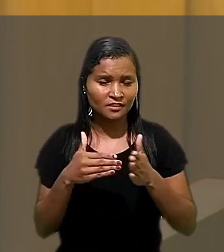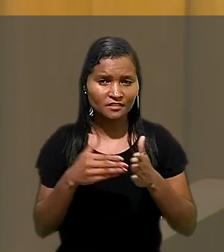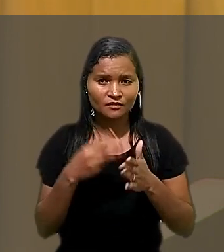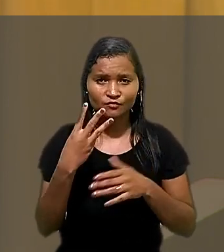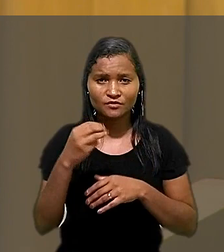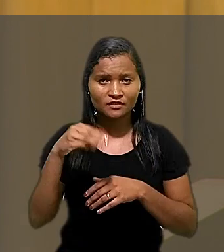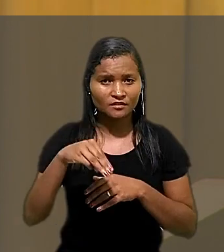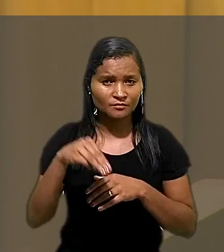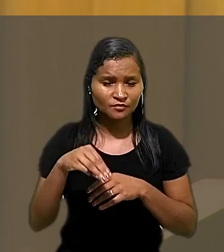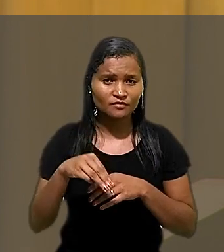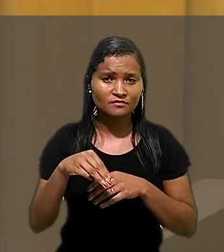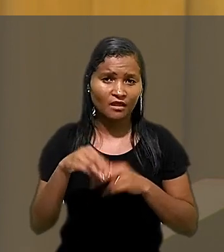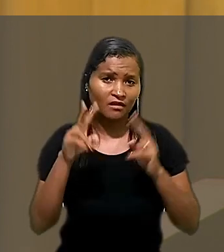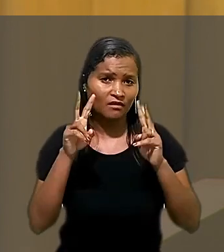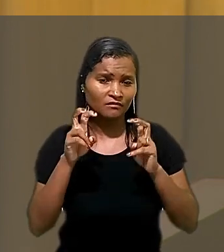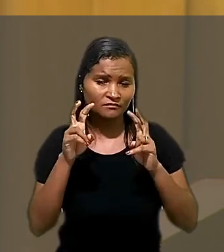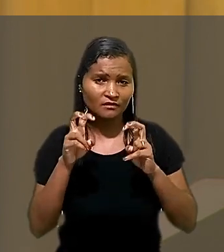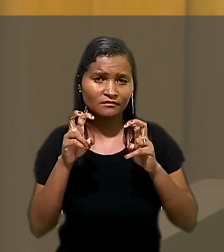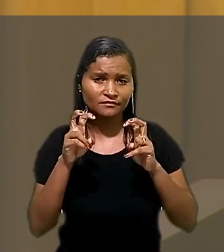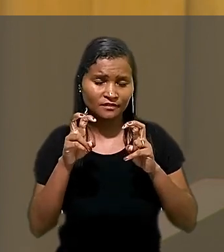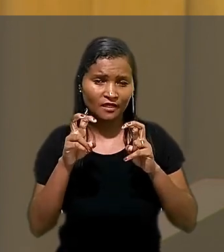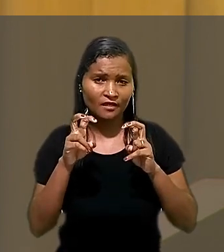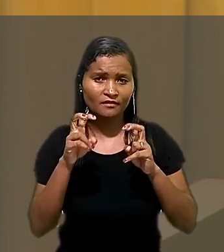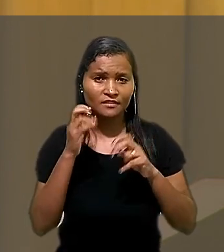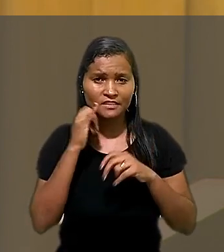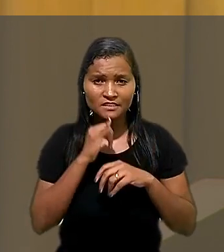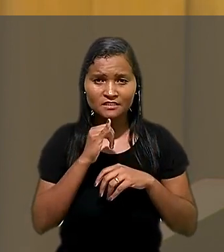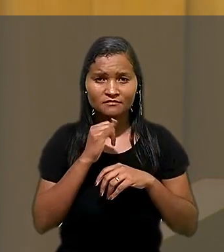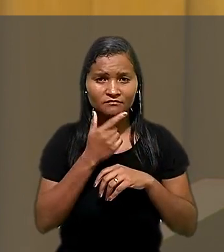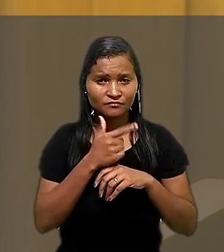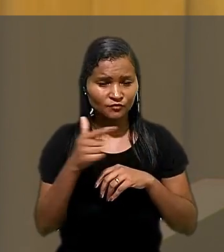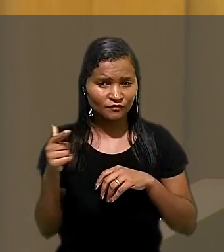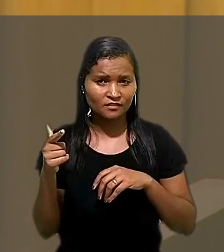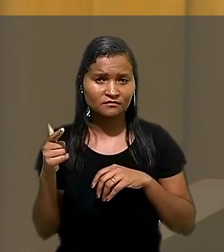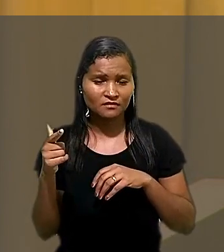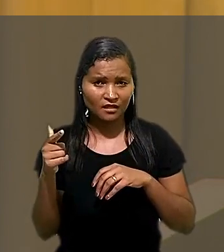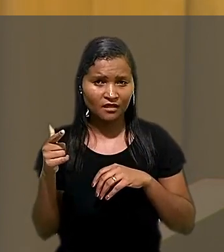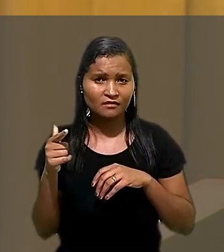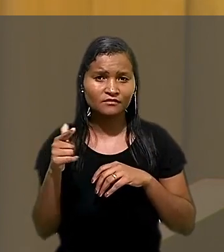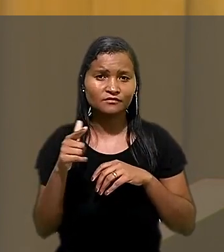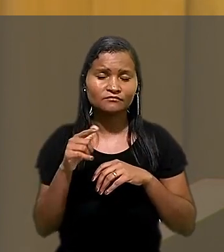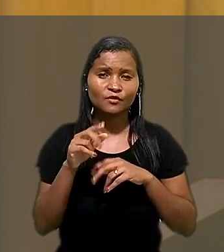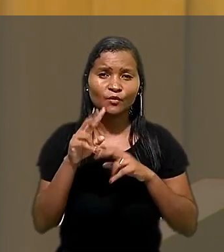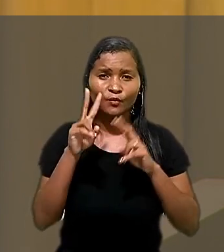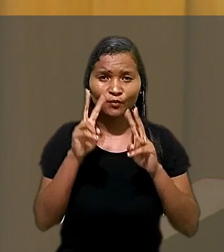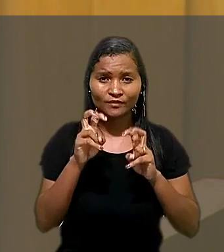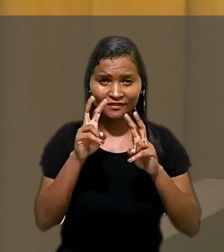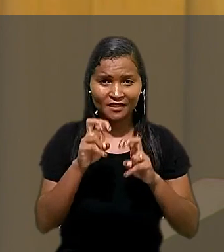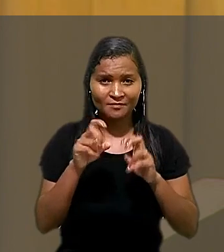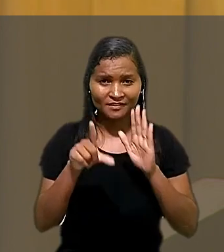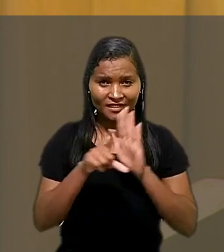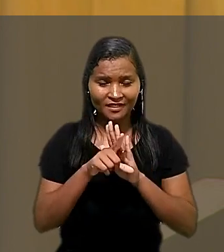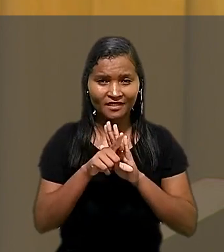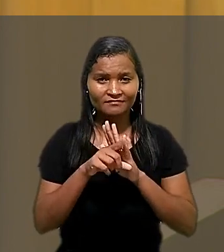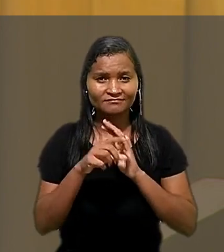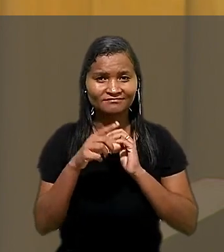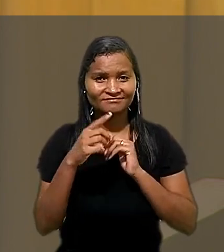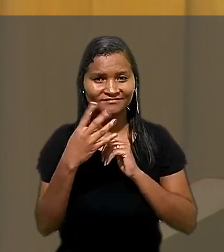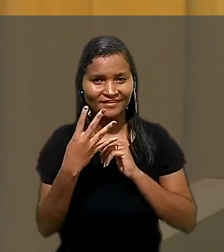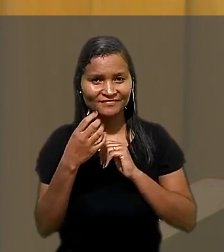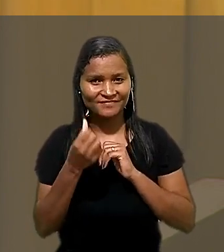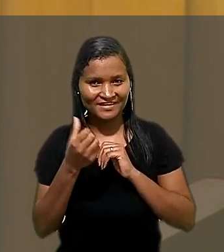30 minutos. Essa tese, inclusive, presidente, não houvesse a supressão do tema na Lei 13467,